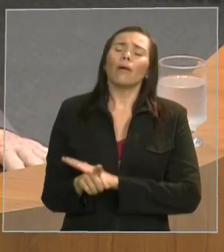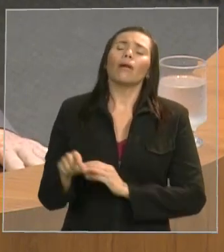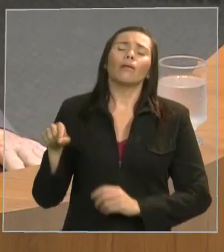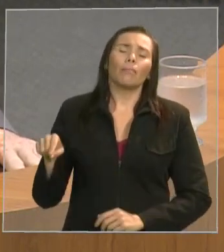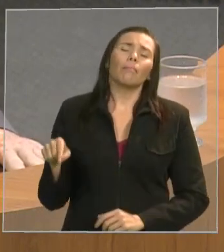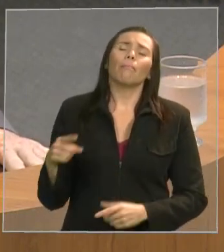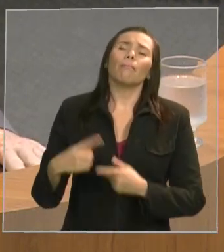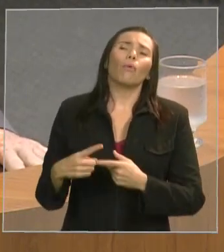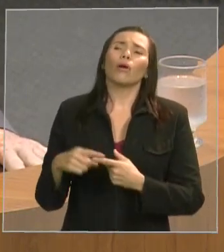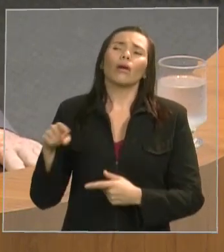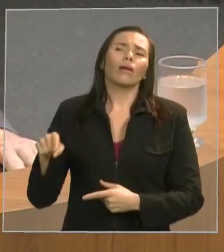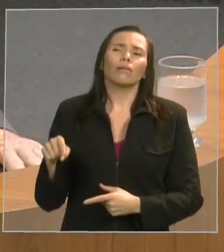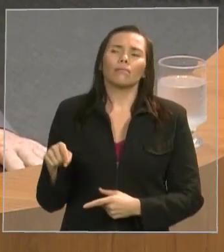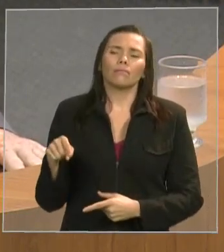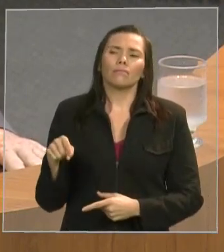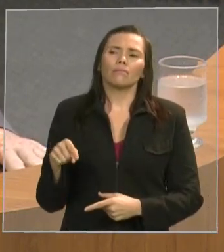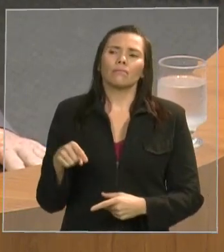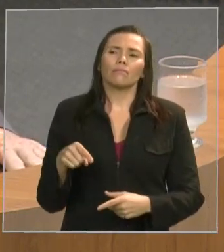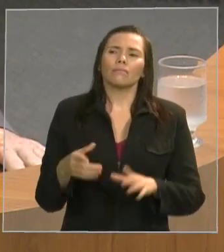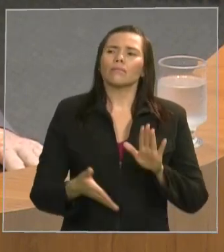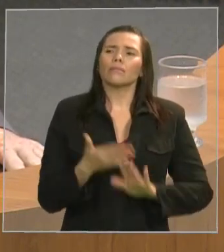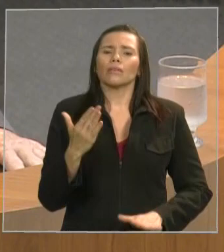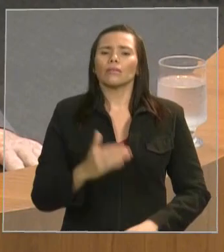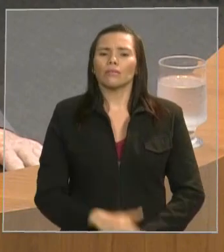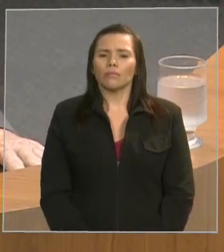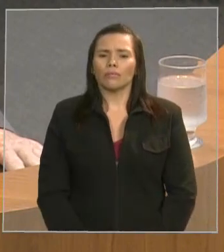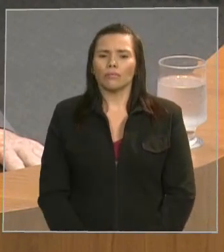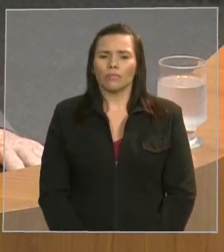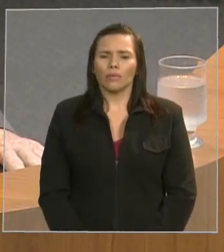Em 98, que a secretaria era